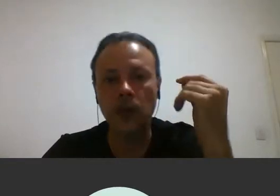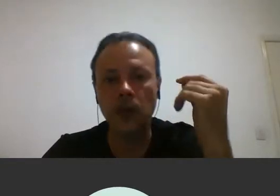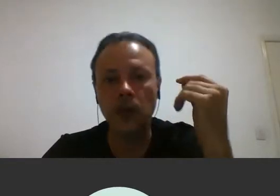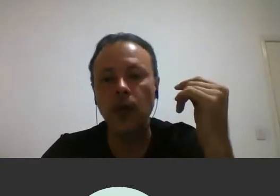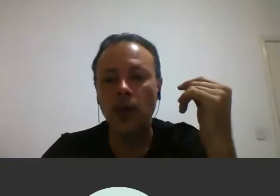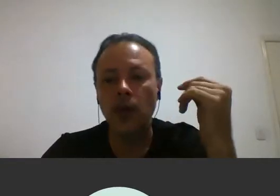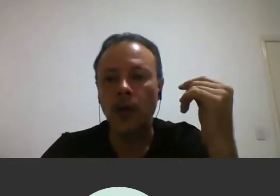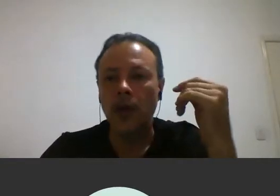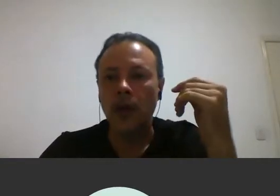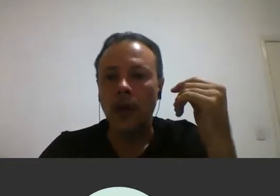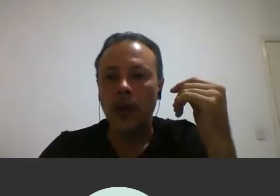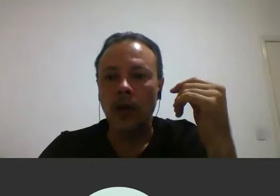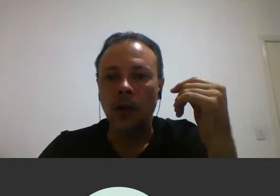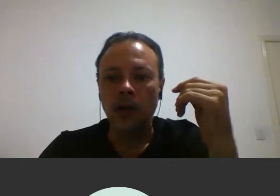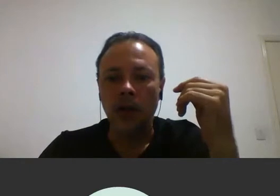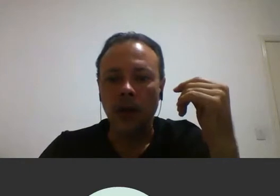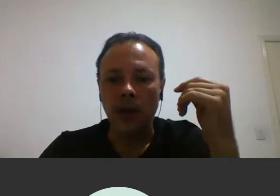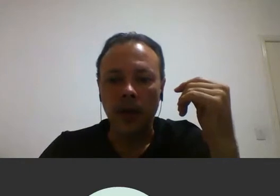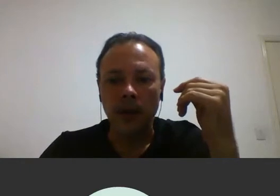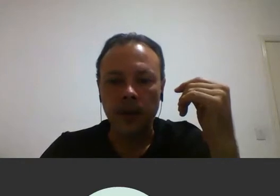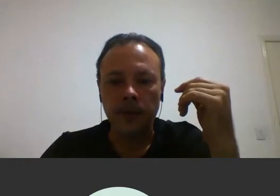Pronto.